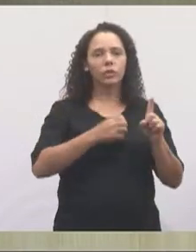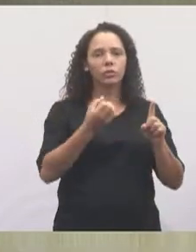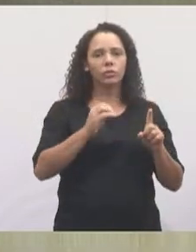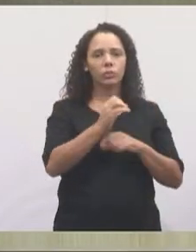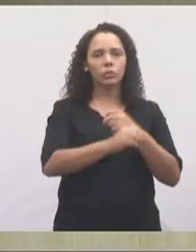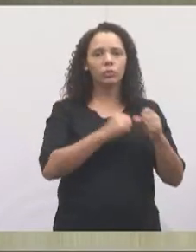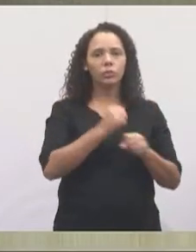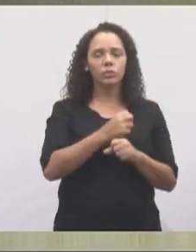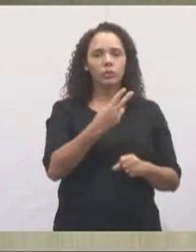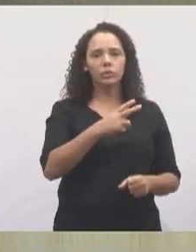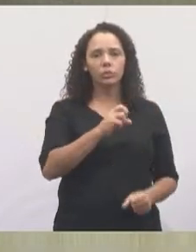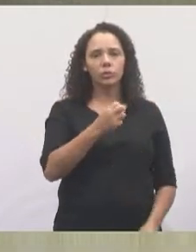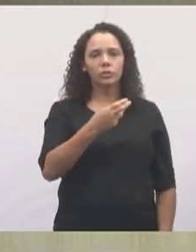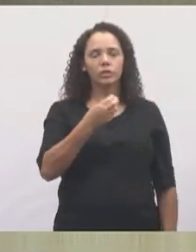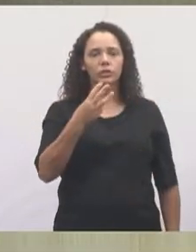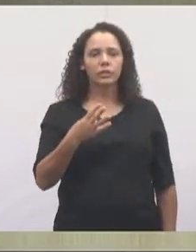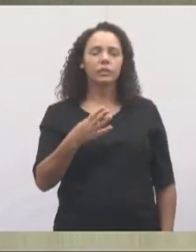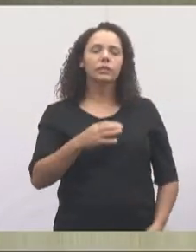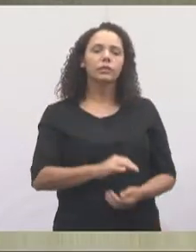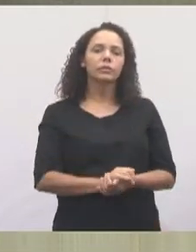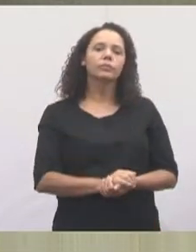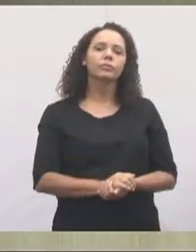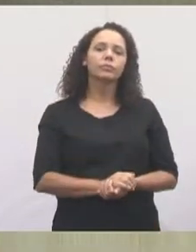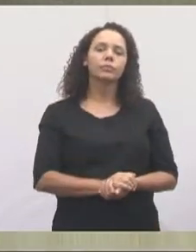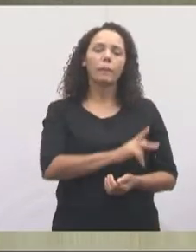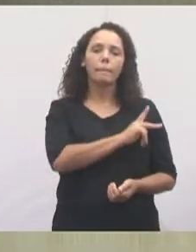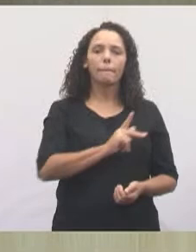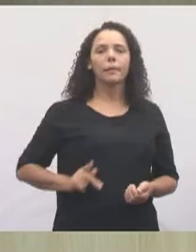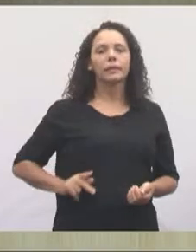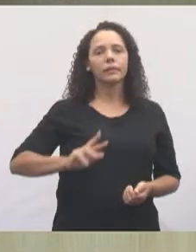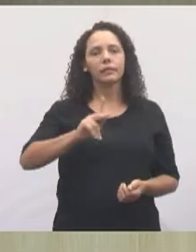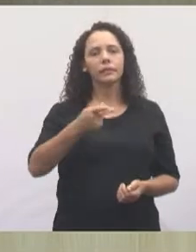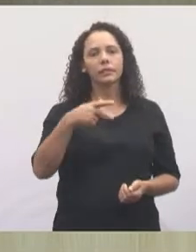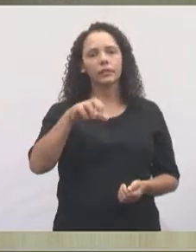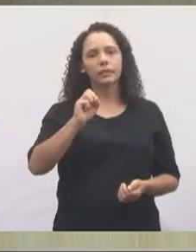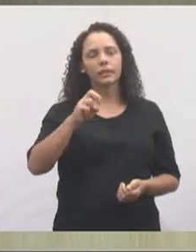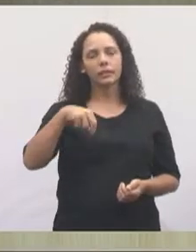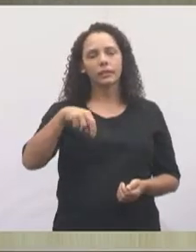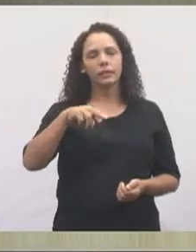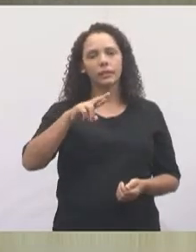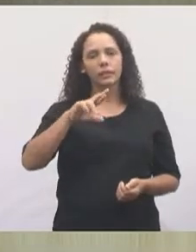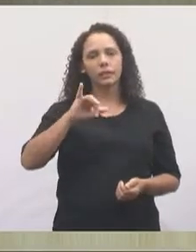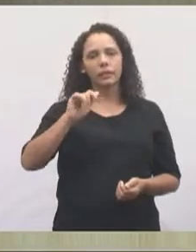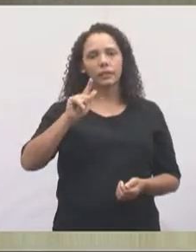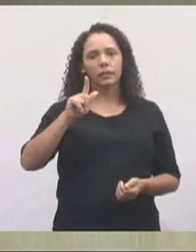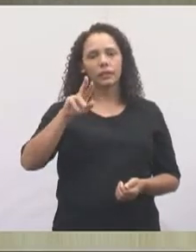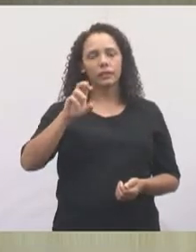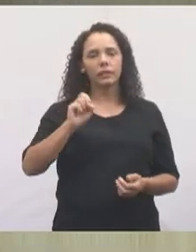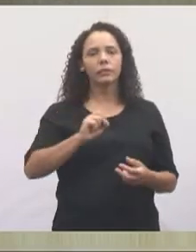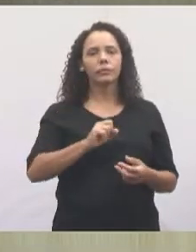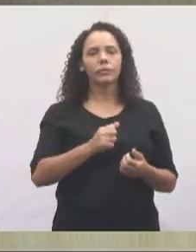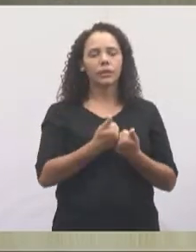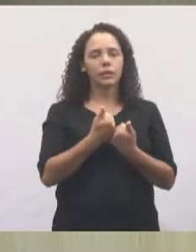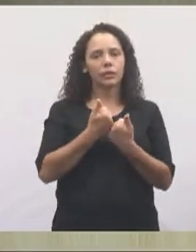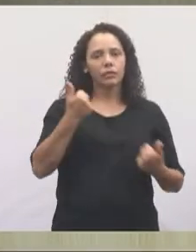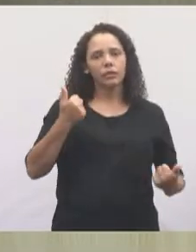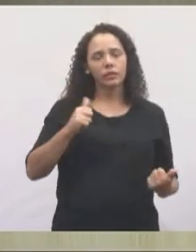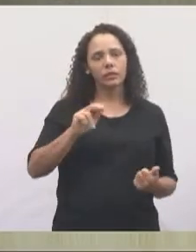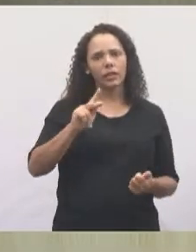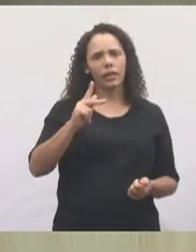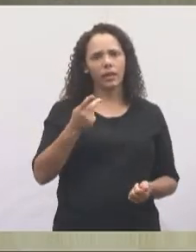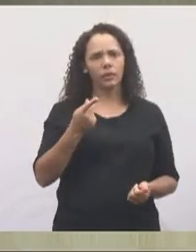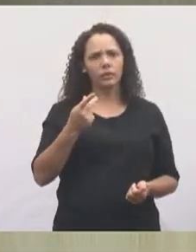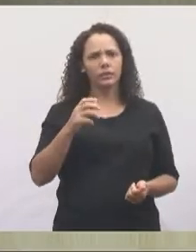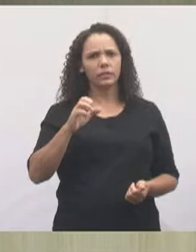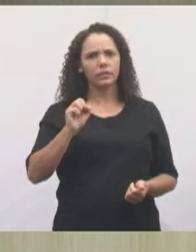2023 Henrique Alberto da Silva Presidente Helder Sandro de Souza Fialho vice-presidente Júlia Godói